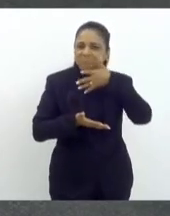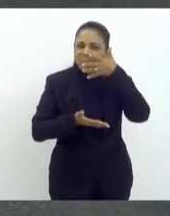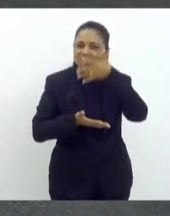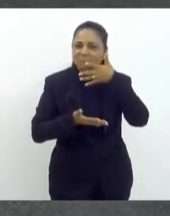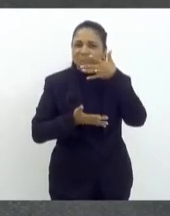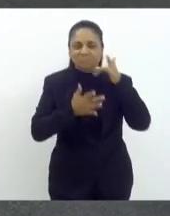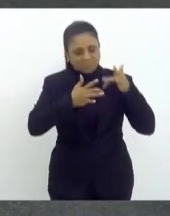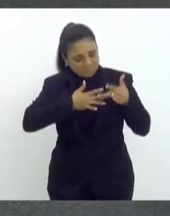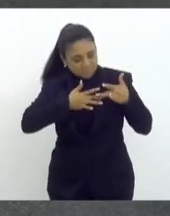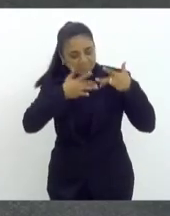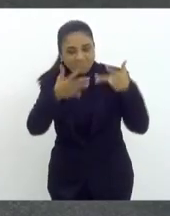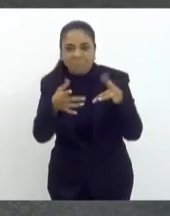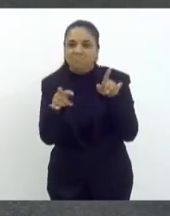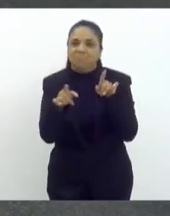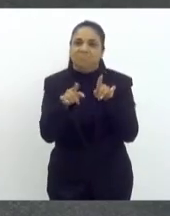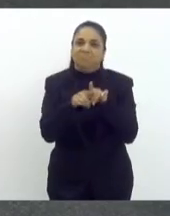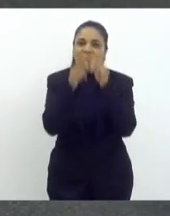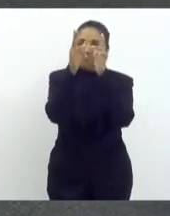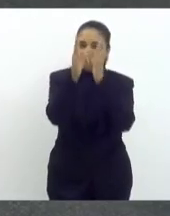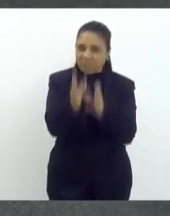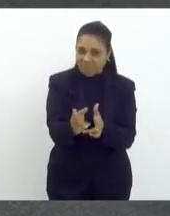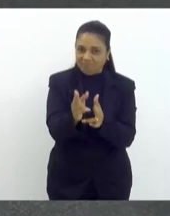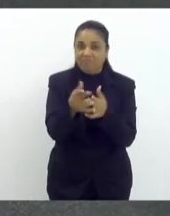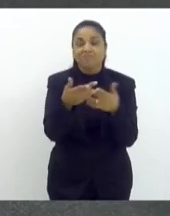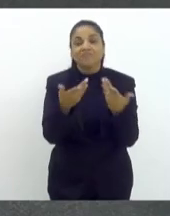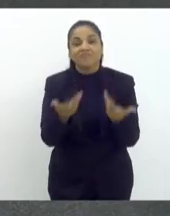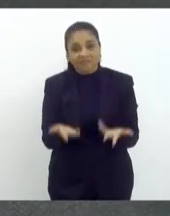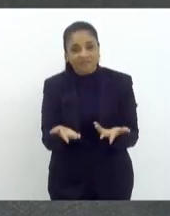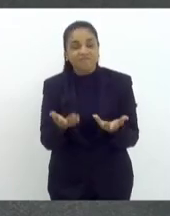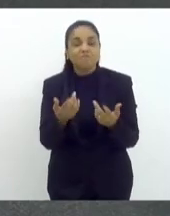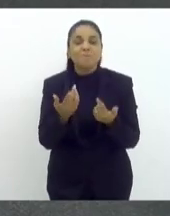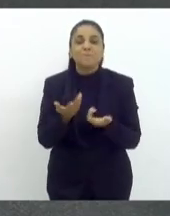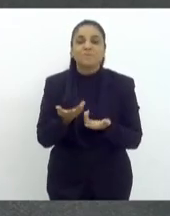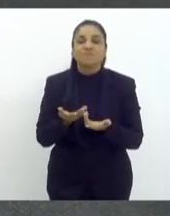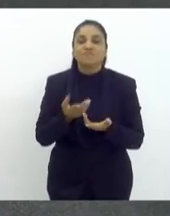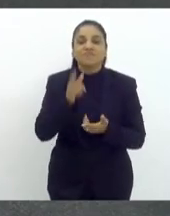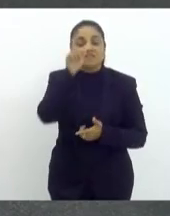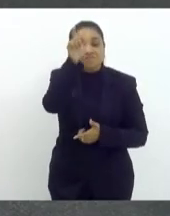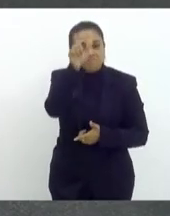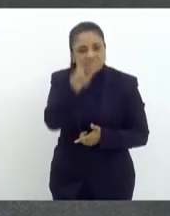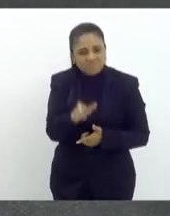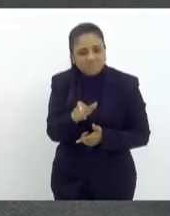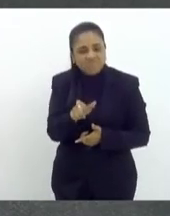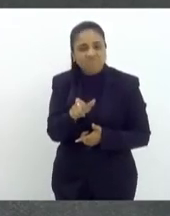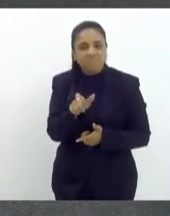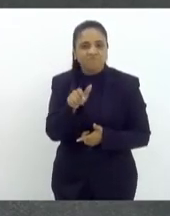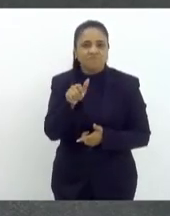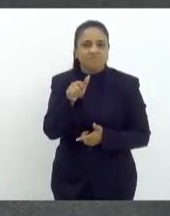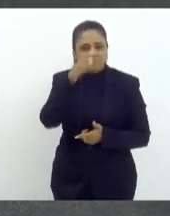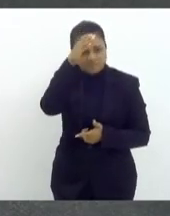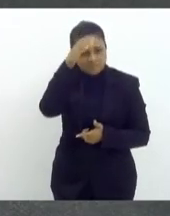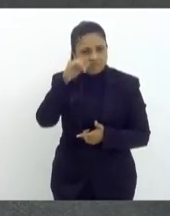total solidariedade porque a senhora foi discriminada